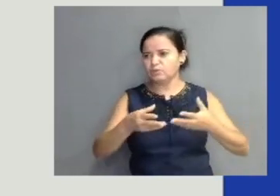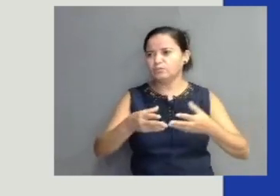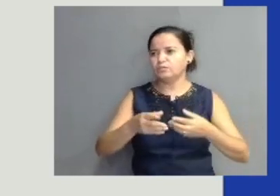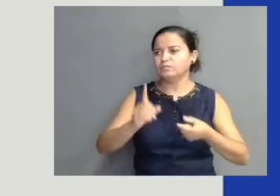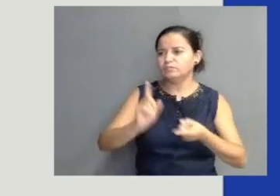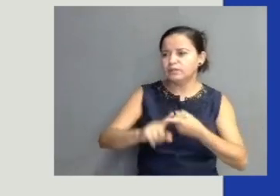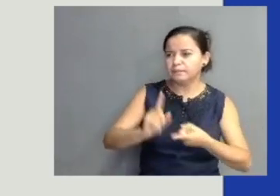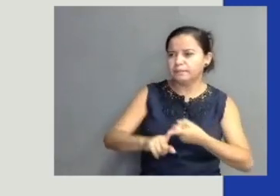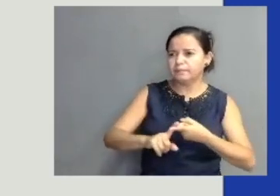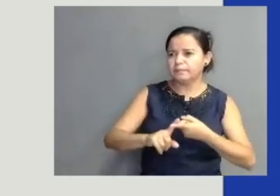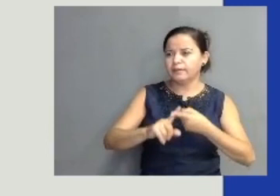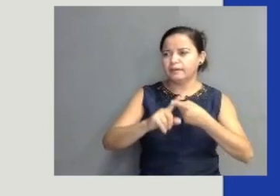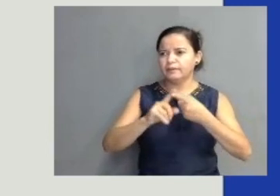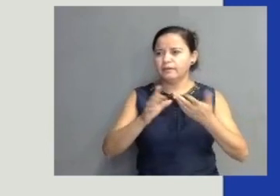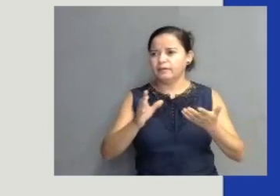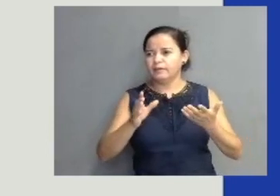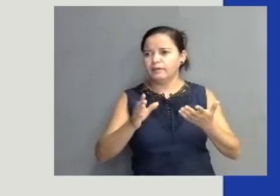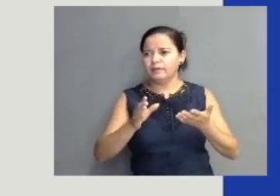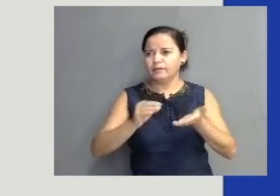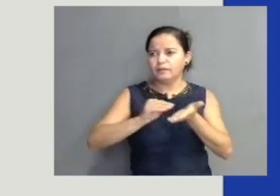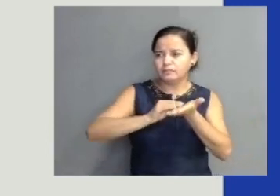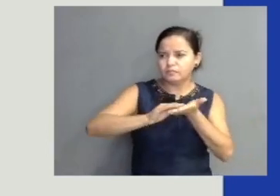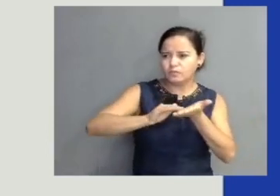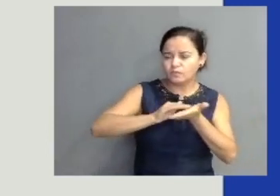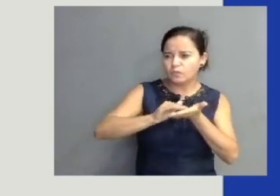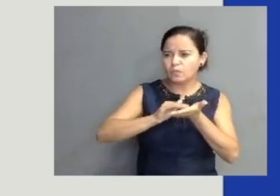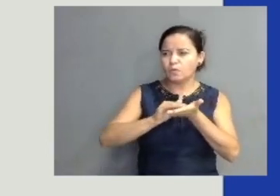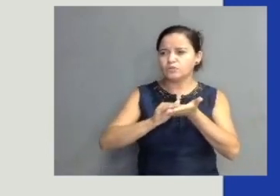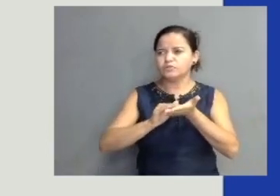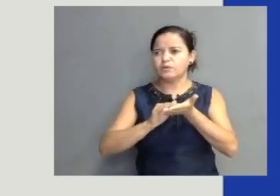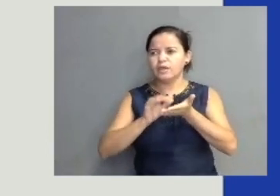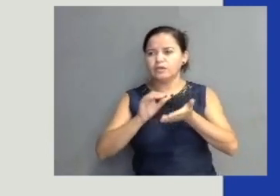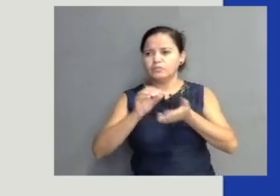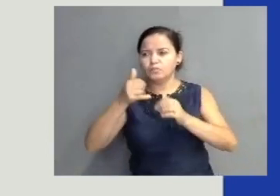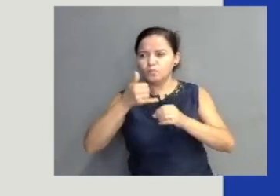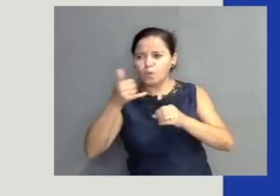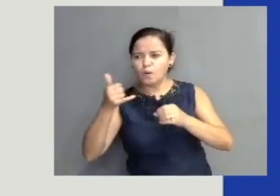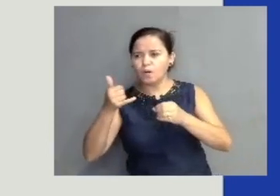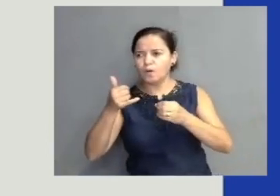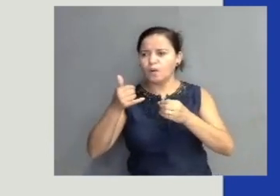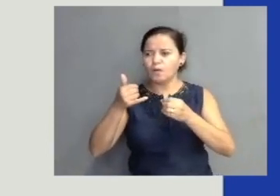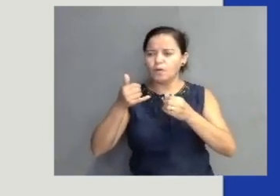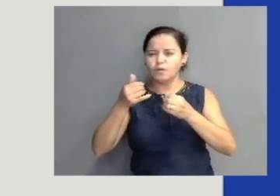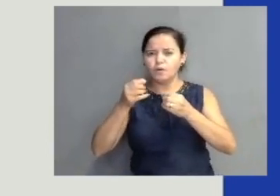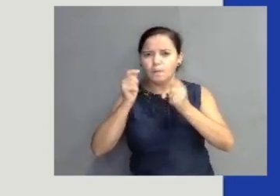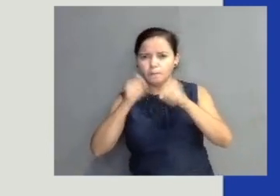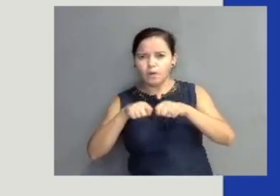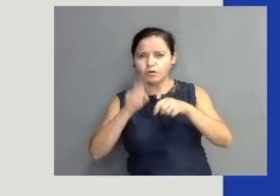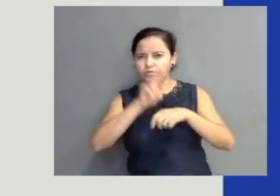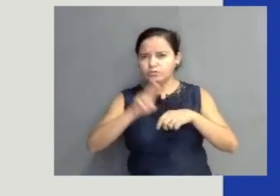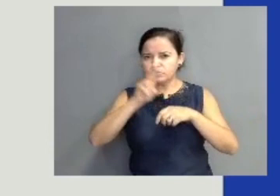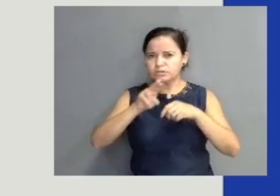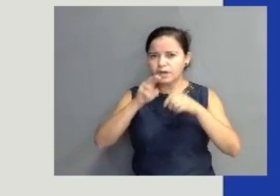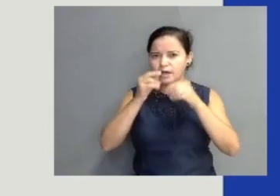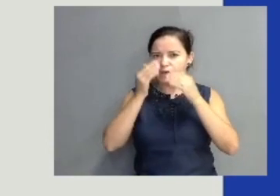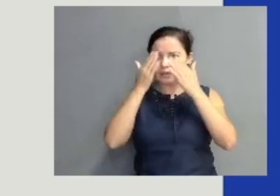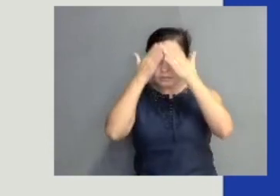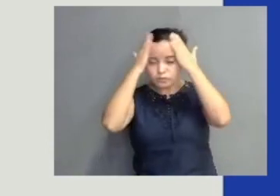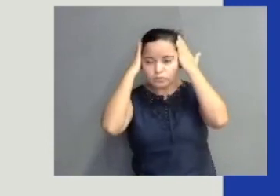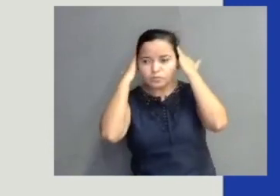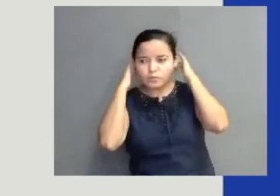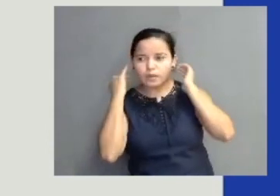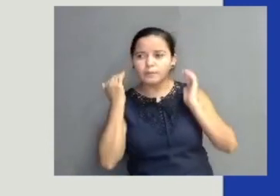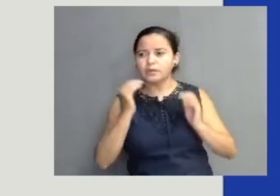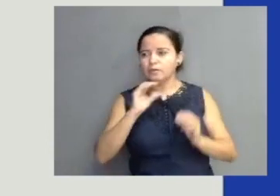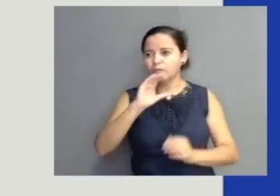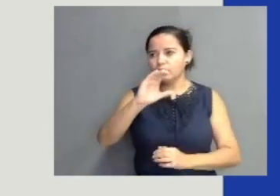cosmético oleoso ou graxoso para dar brilho, né, aos cabelos. Não sei se você já usou, né, a creolina, não sei